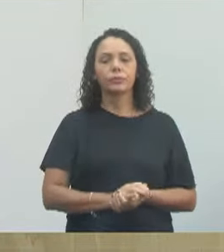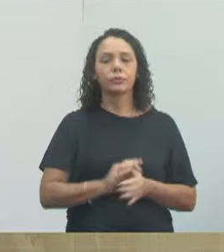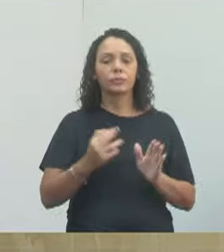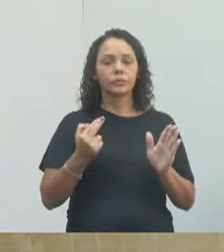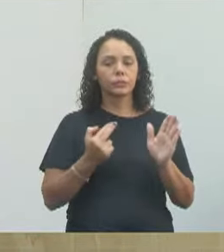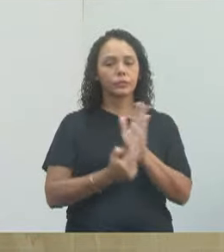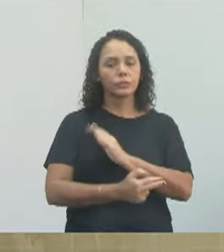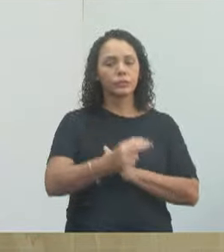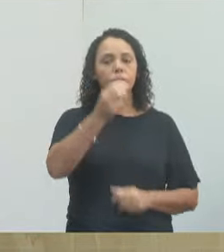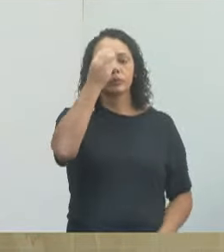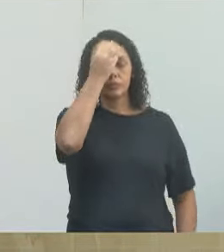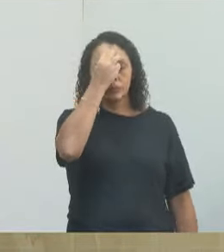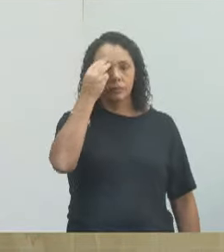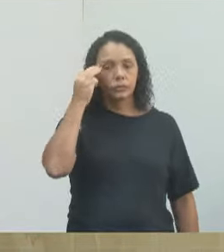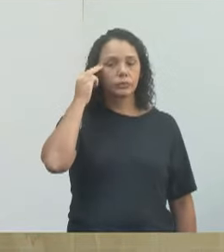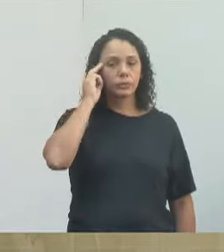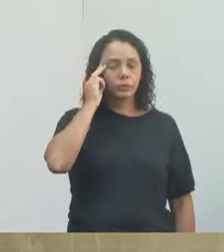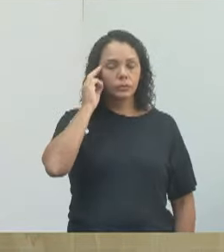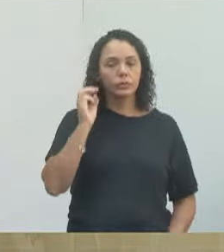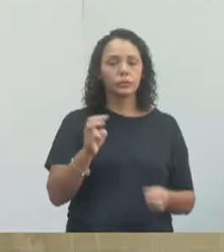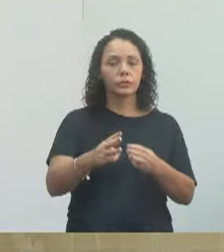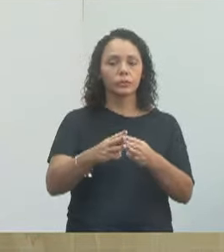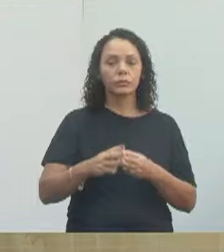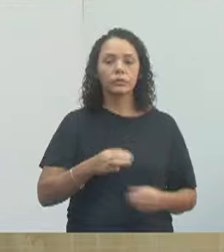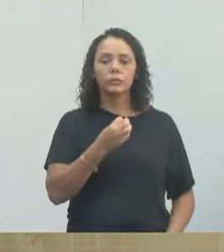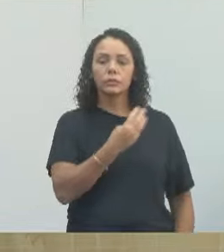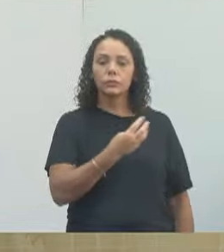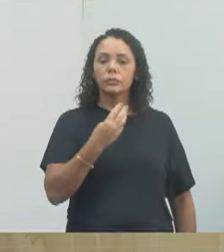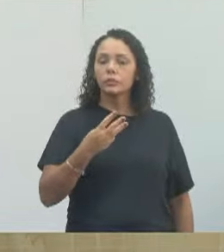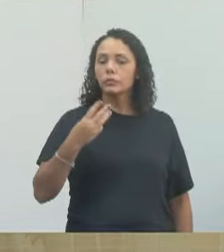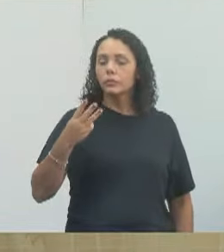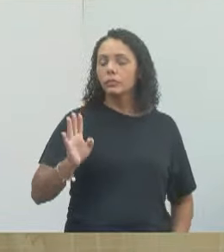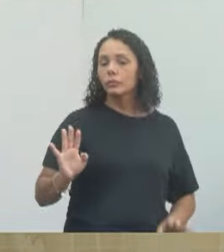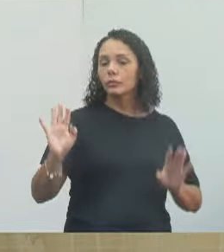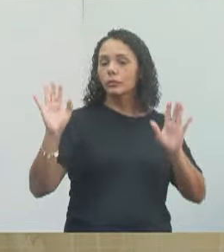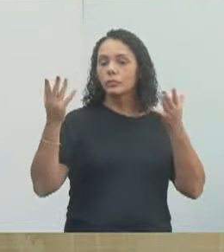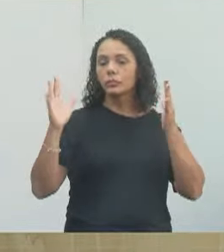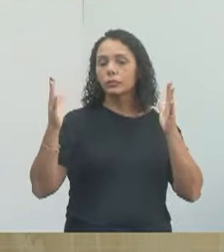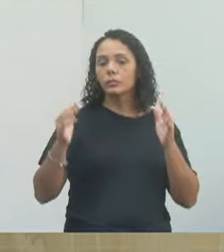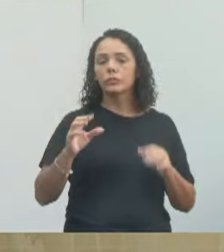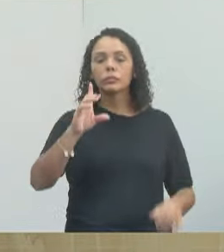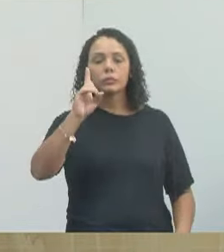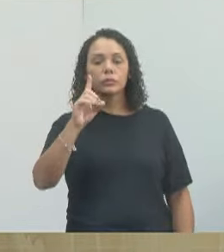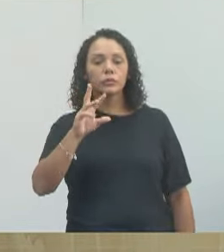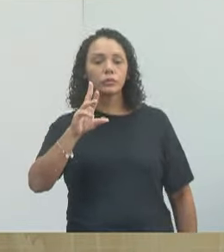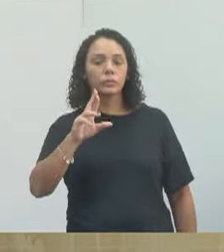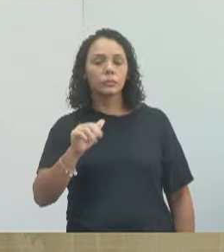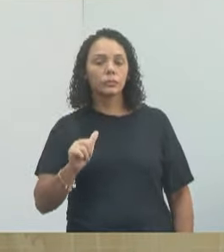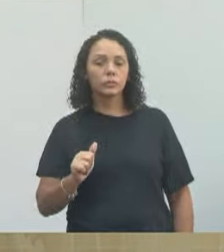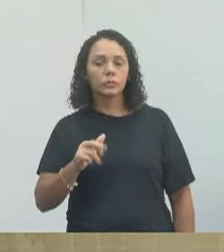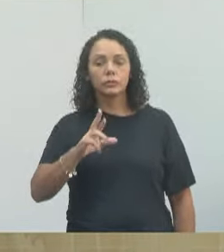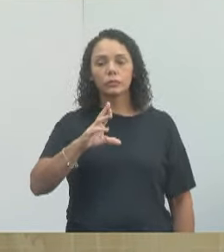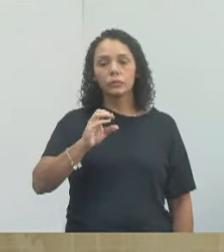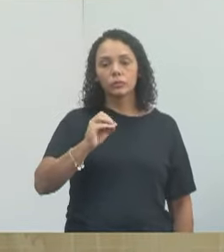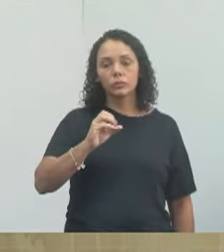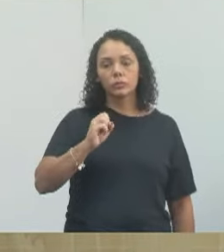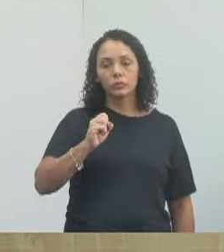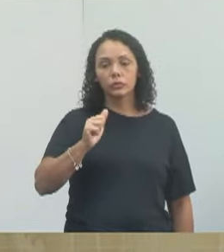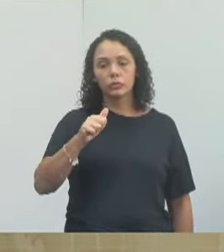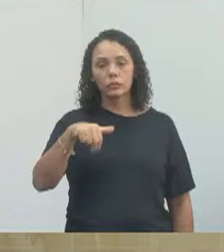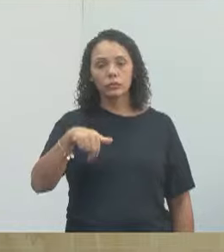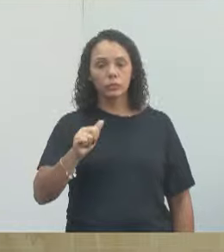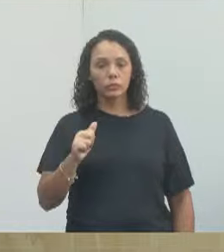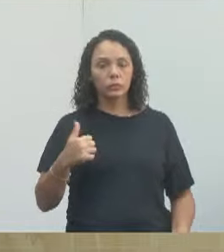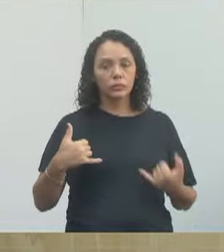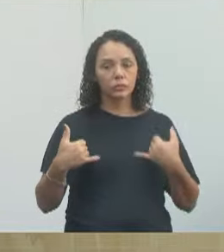autoria Maria Amélia Moção 333 Moção conat latria a Dra Rosana gravena vice-prefeito de jacar pelo transcurso seu